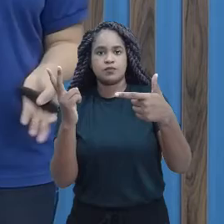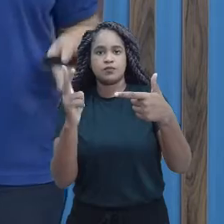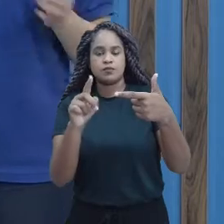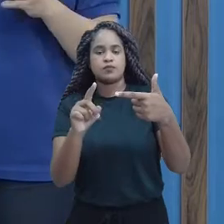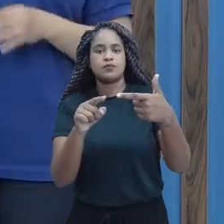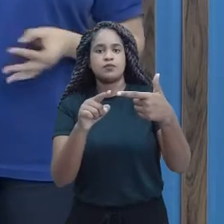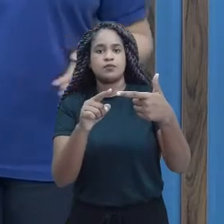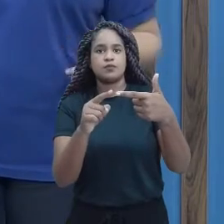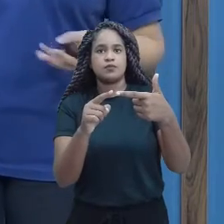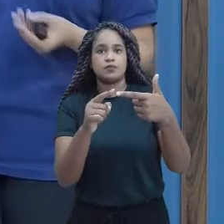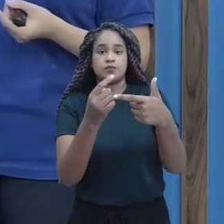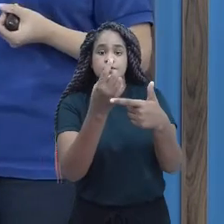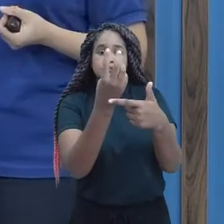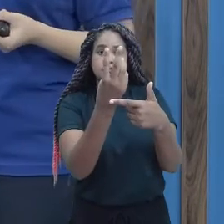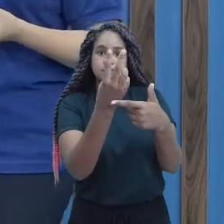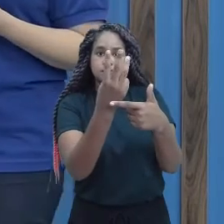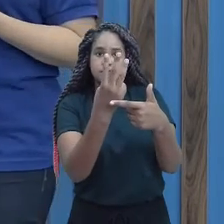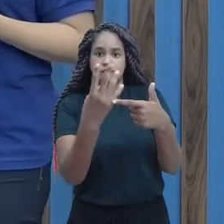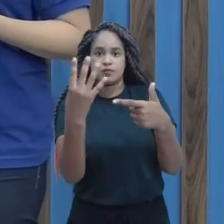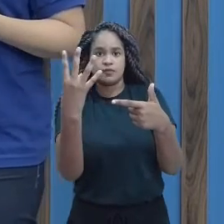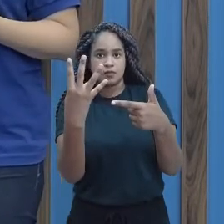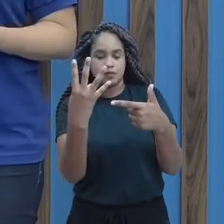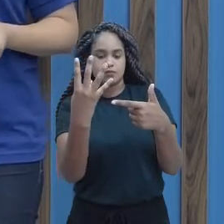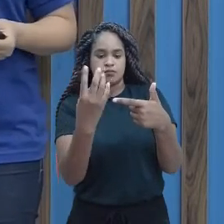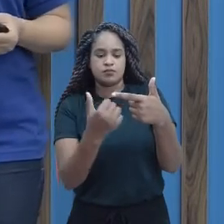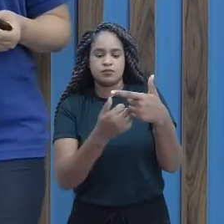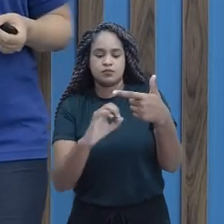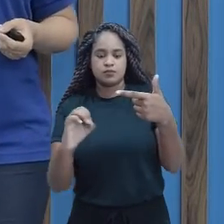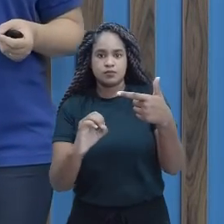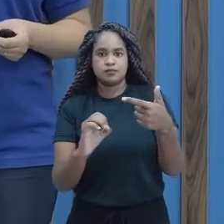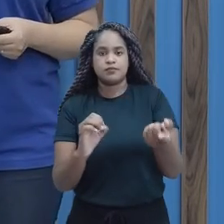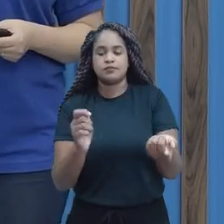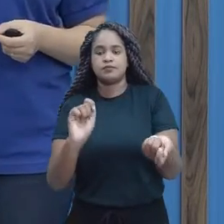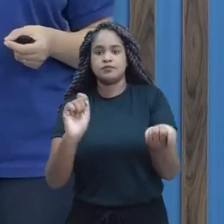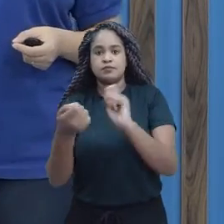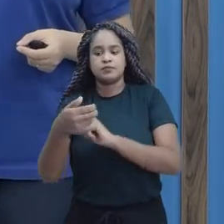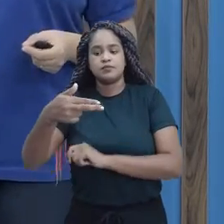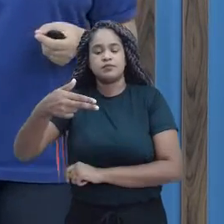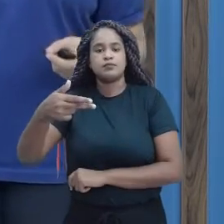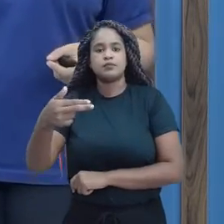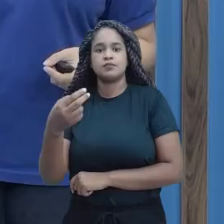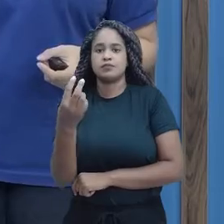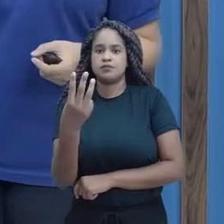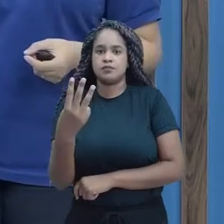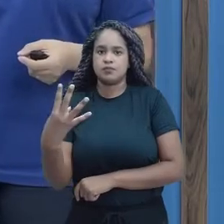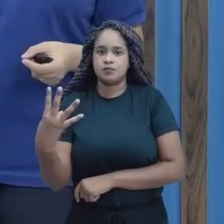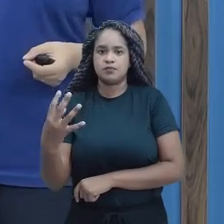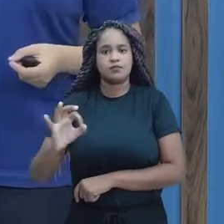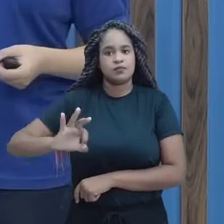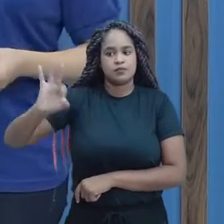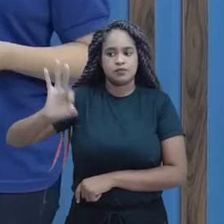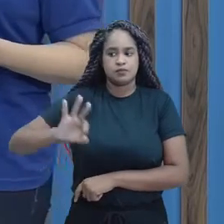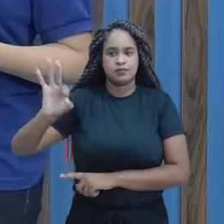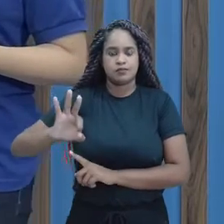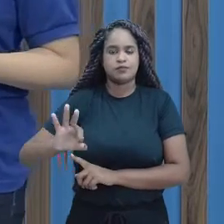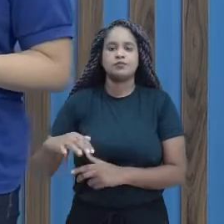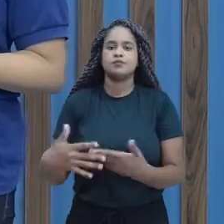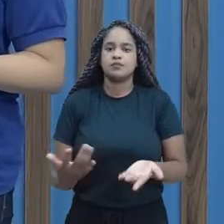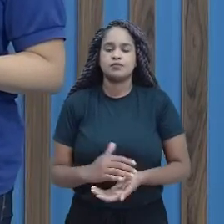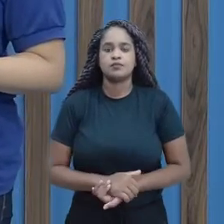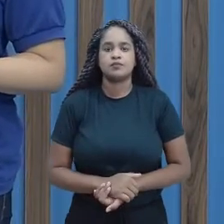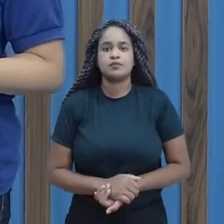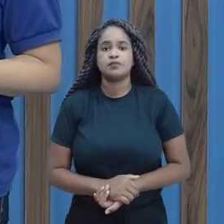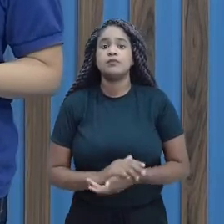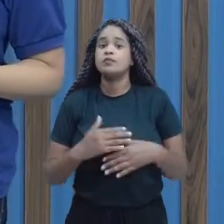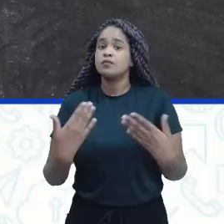de 34%, né? A gente tem ali os zerinhos e a barra sinalizando essa divisão. Automaticamente, a gente